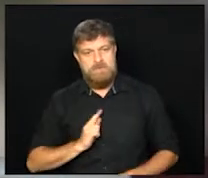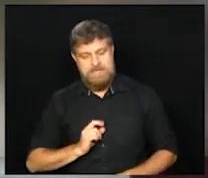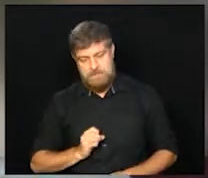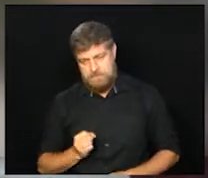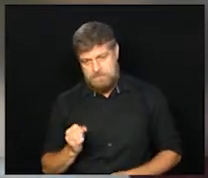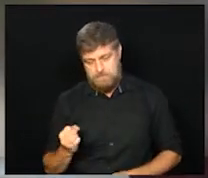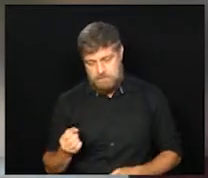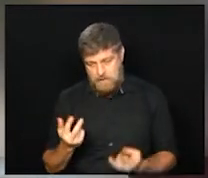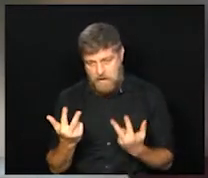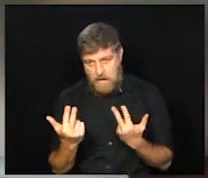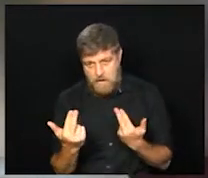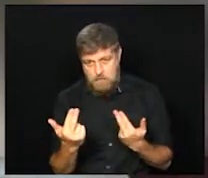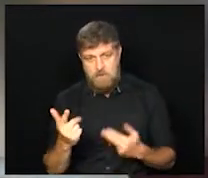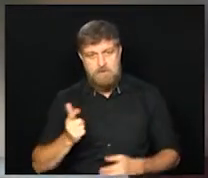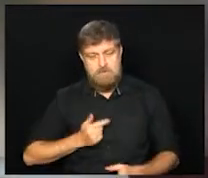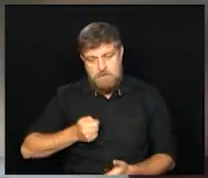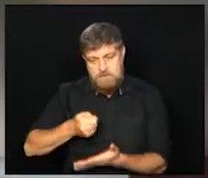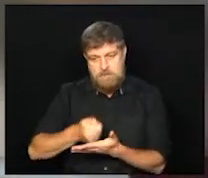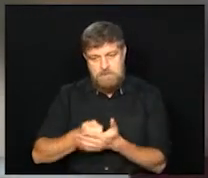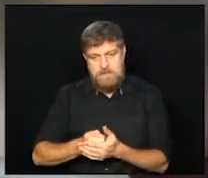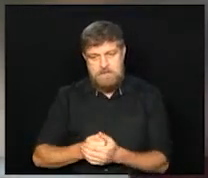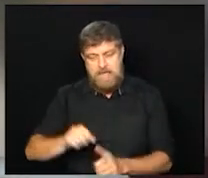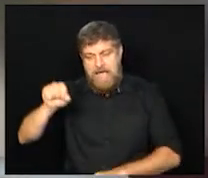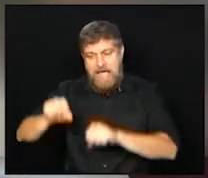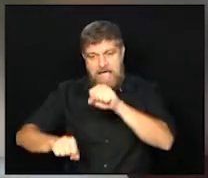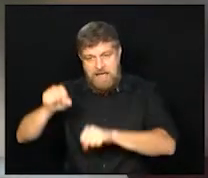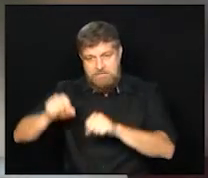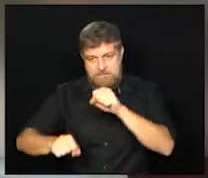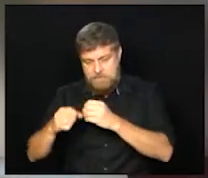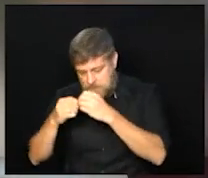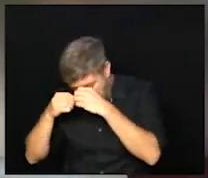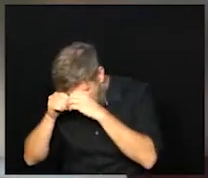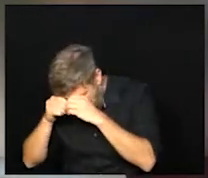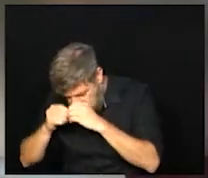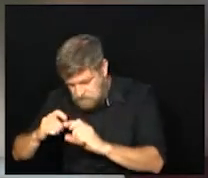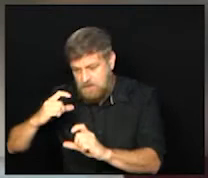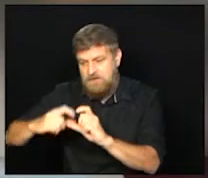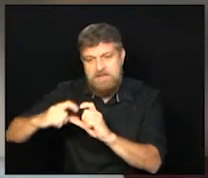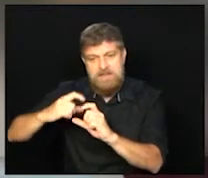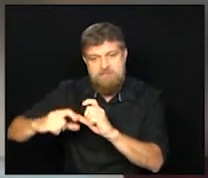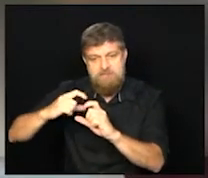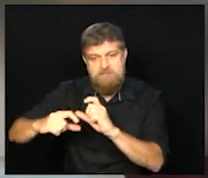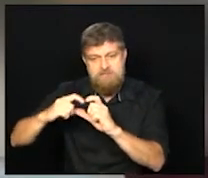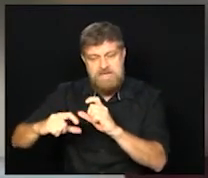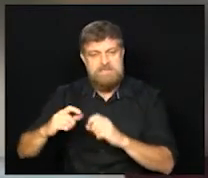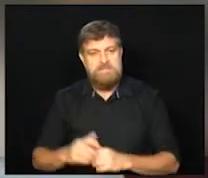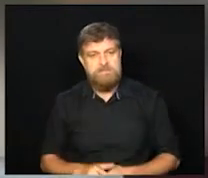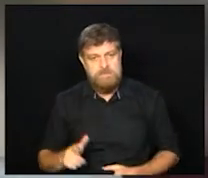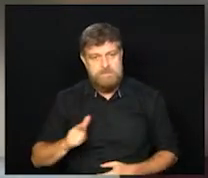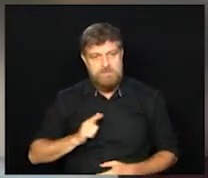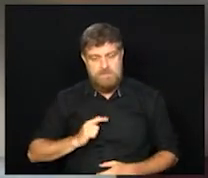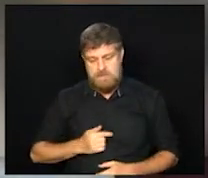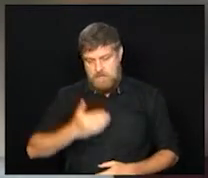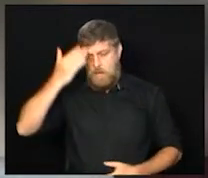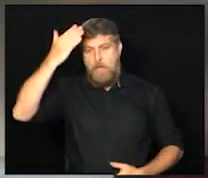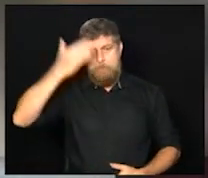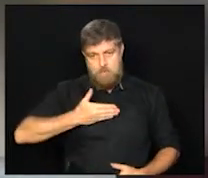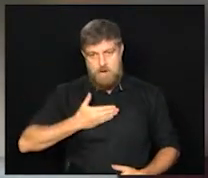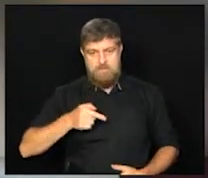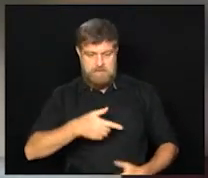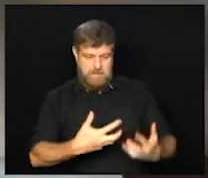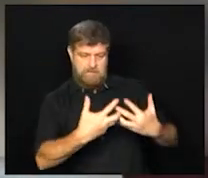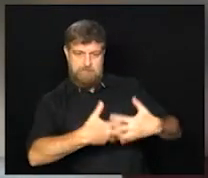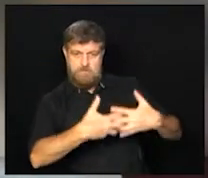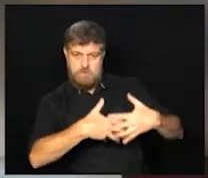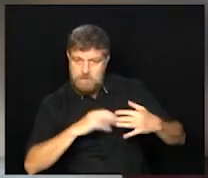estabelece o próprio fabricante, o próprio laboratório da Pfizer, que atesta a eficácia e